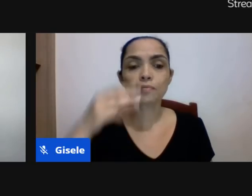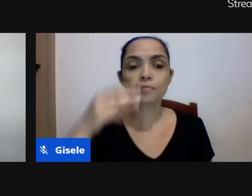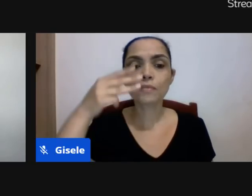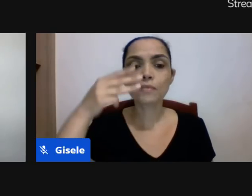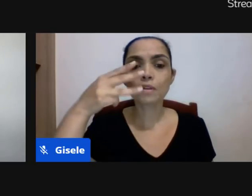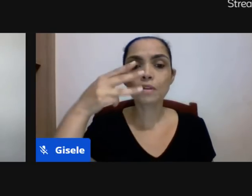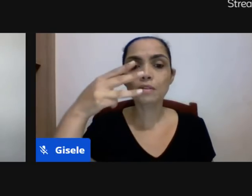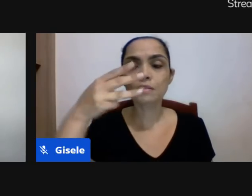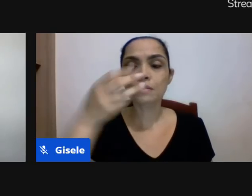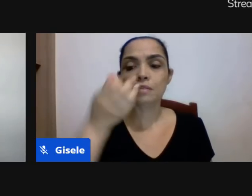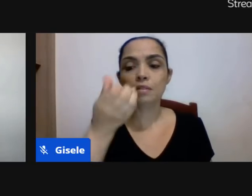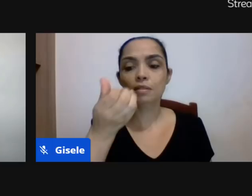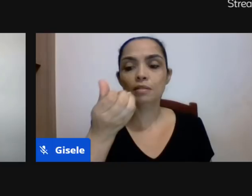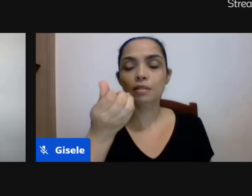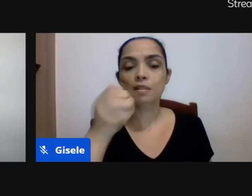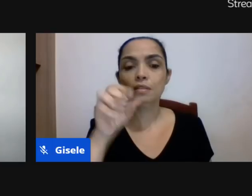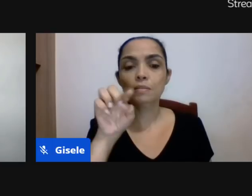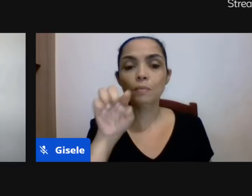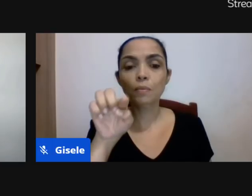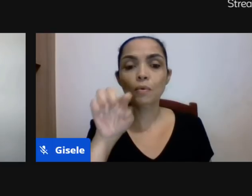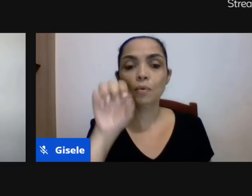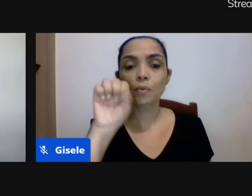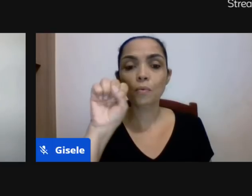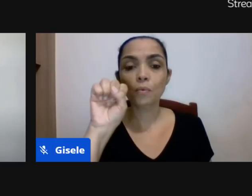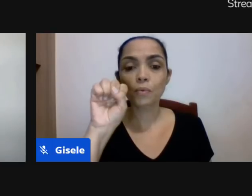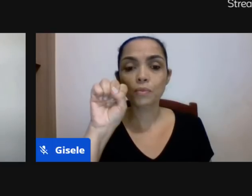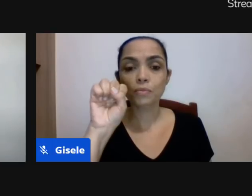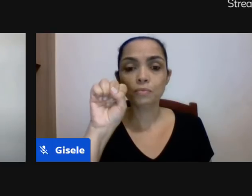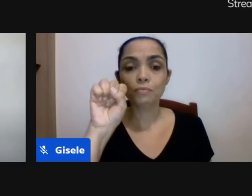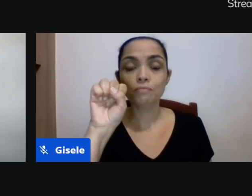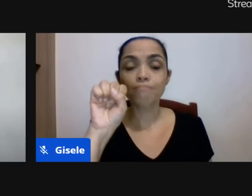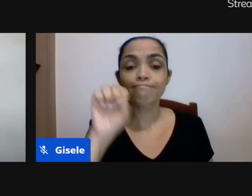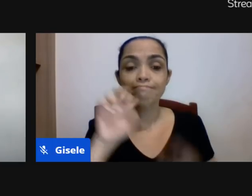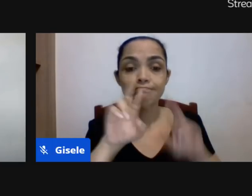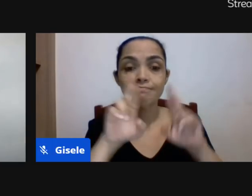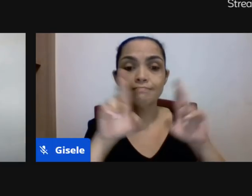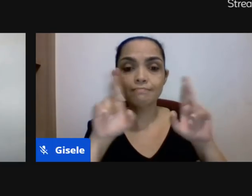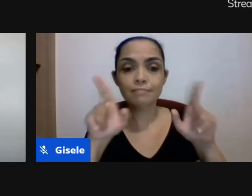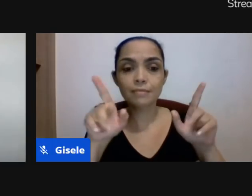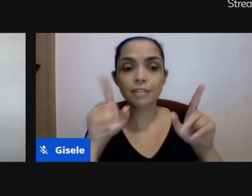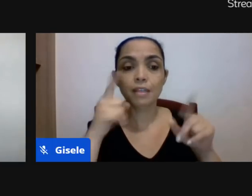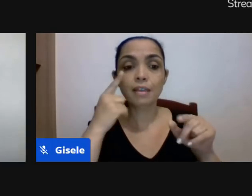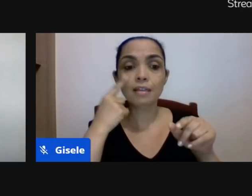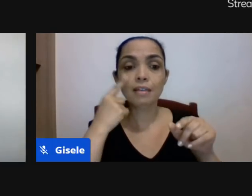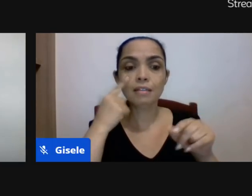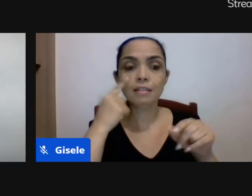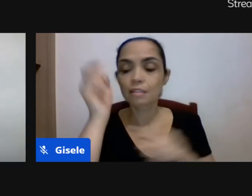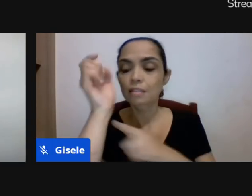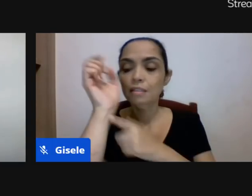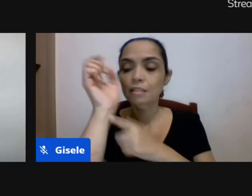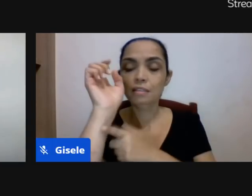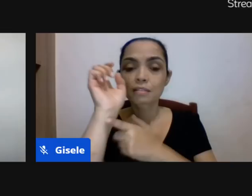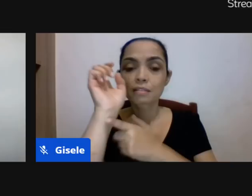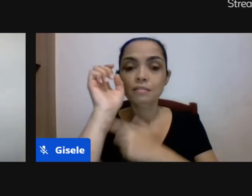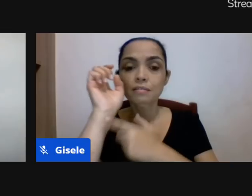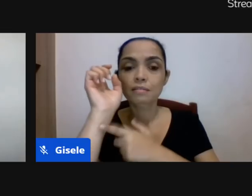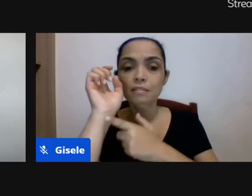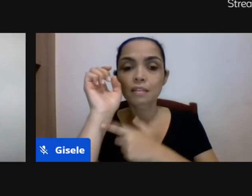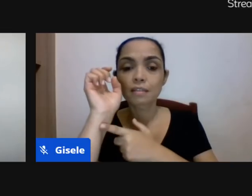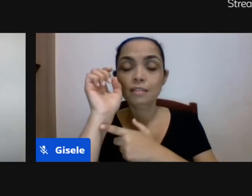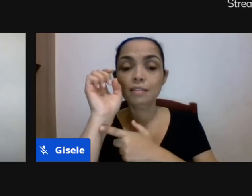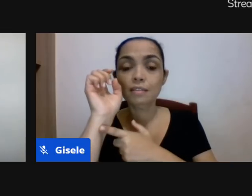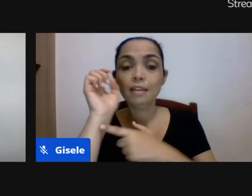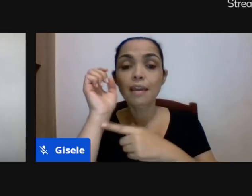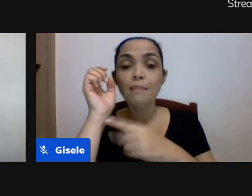36,8. Deu 1 grau de diferença. E aí, a gente não descobre uma febre se a gente afere a temperatura